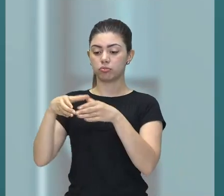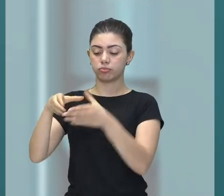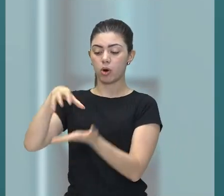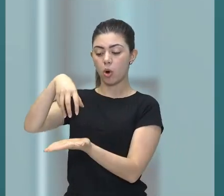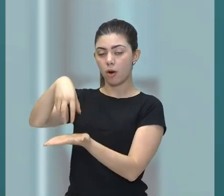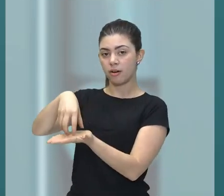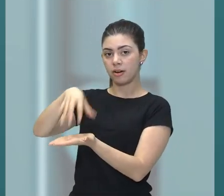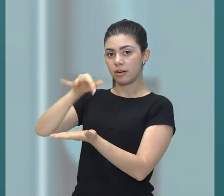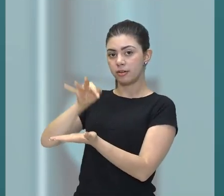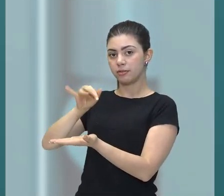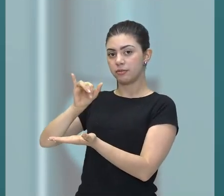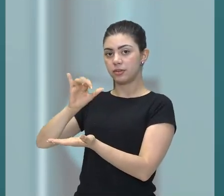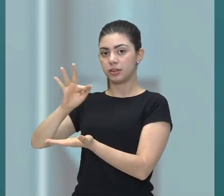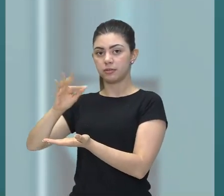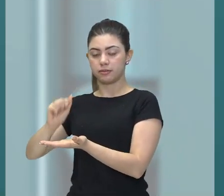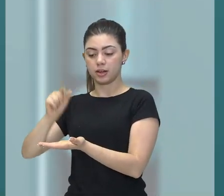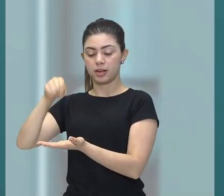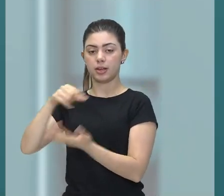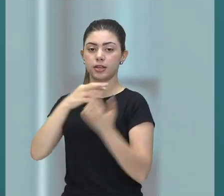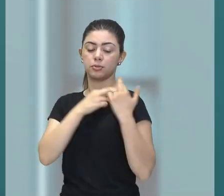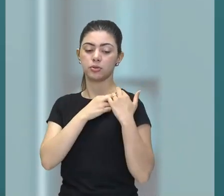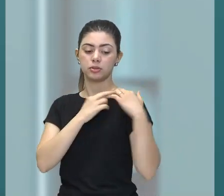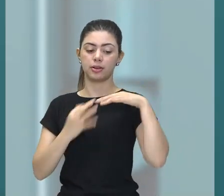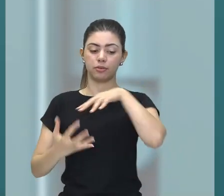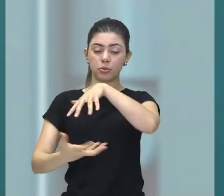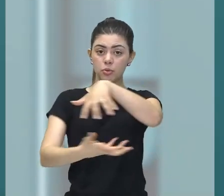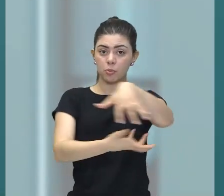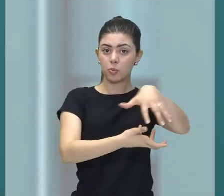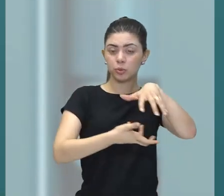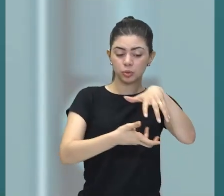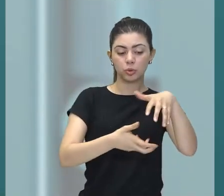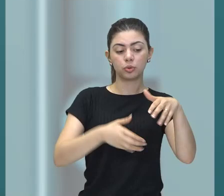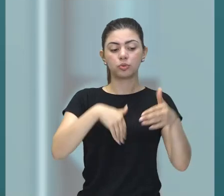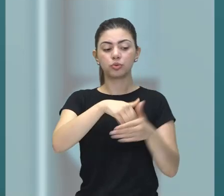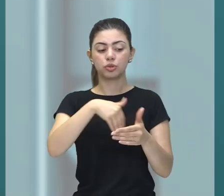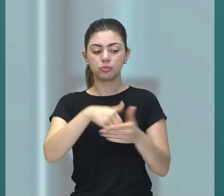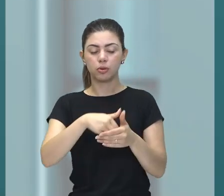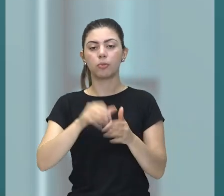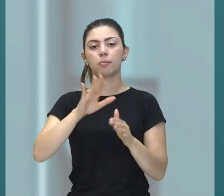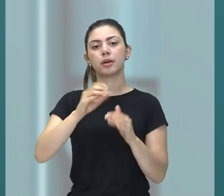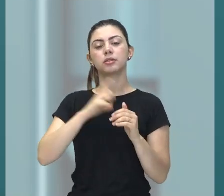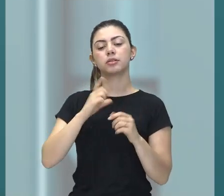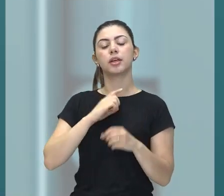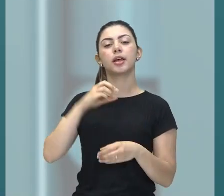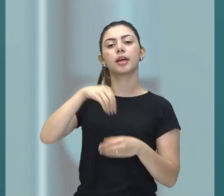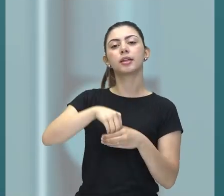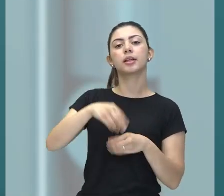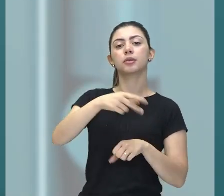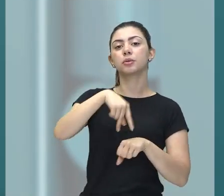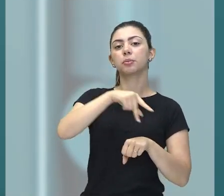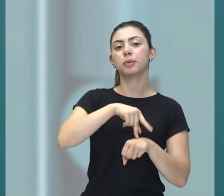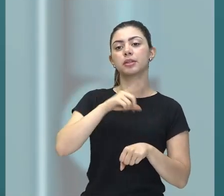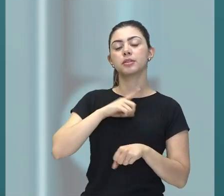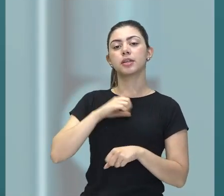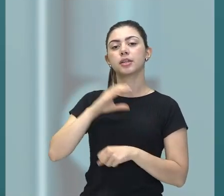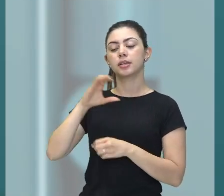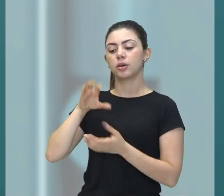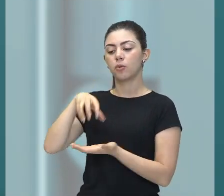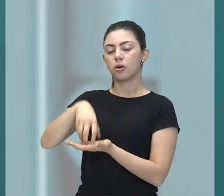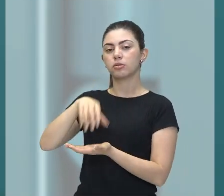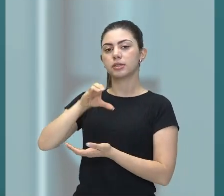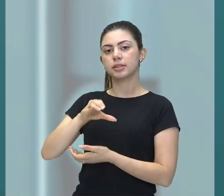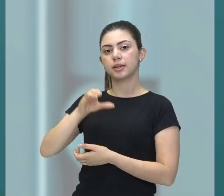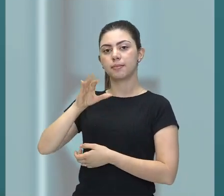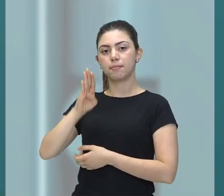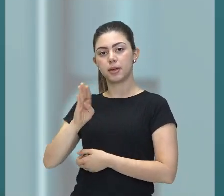coordena o futebol no mundo inteiro. Nós temos a CBF, que coordena o futebol a nível do Brasil, e assim por